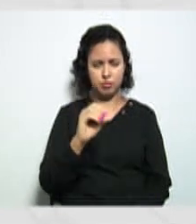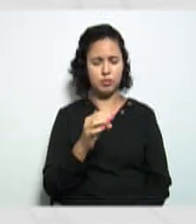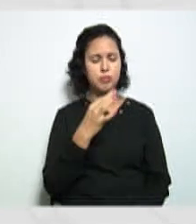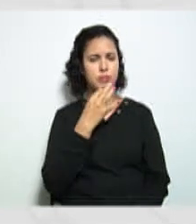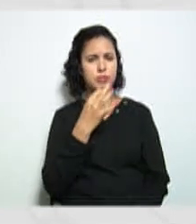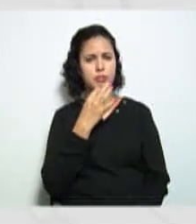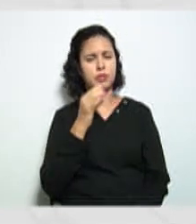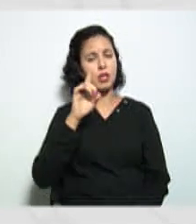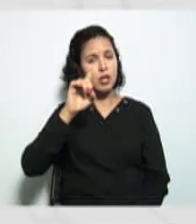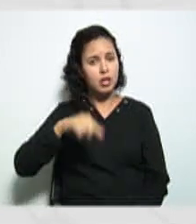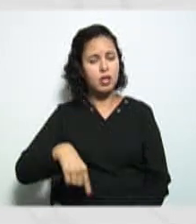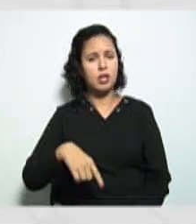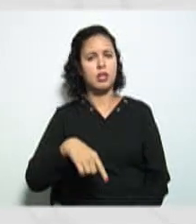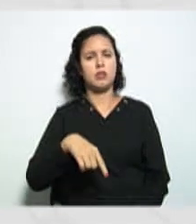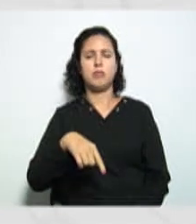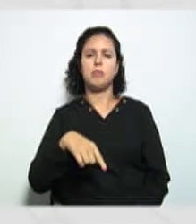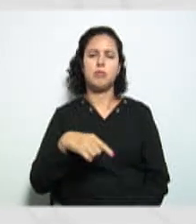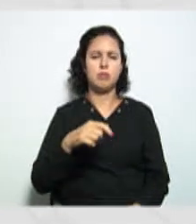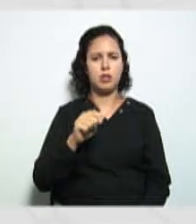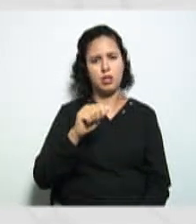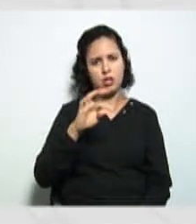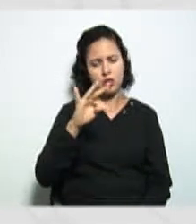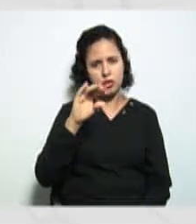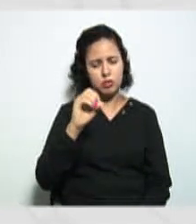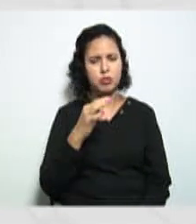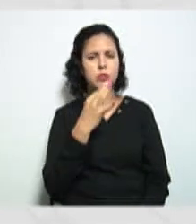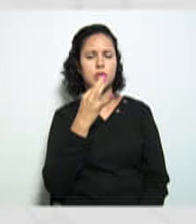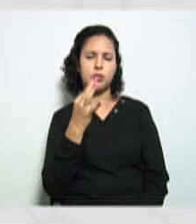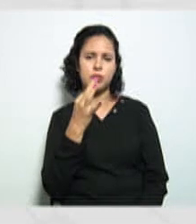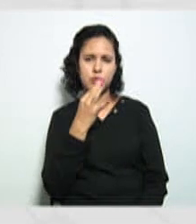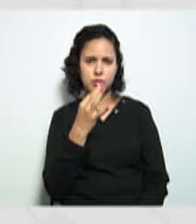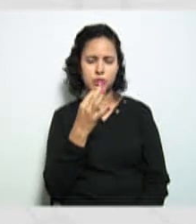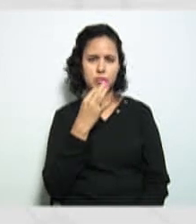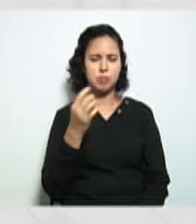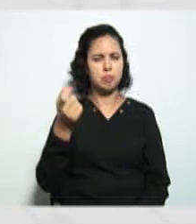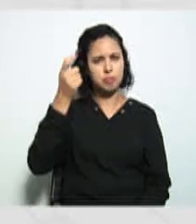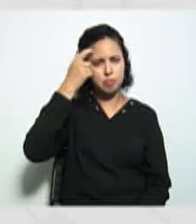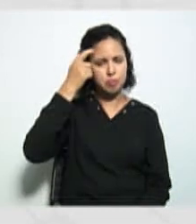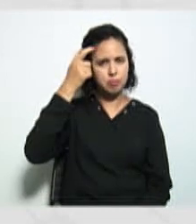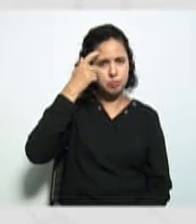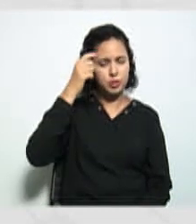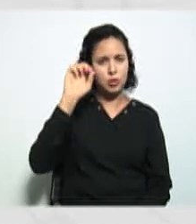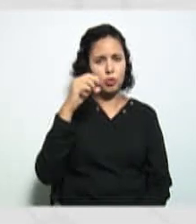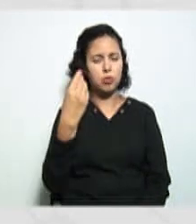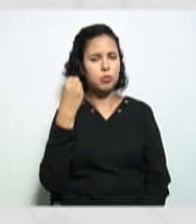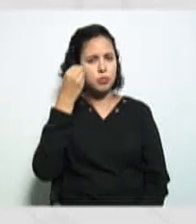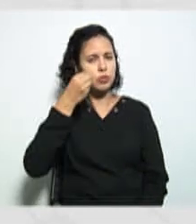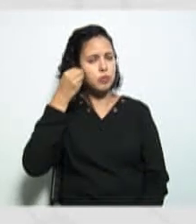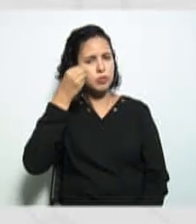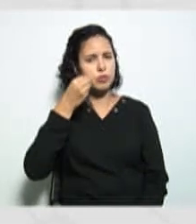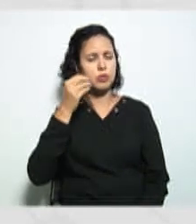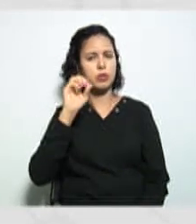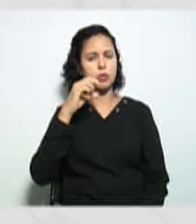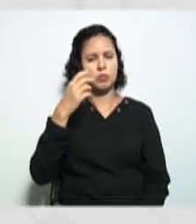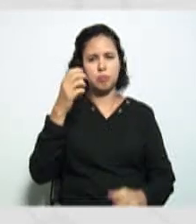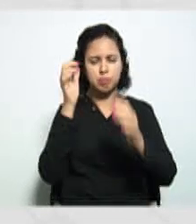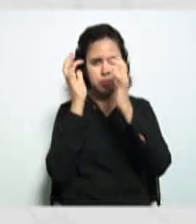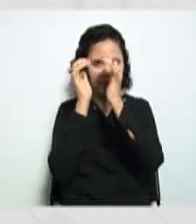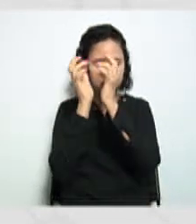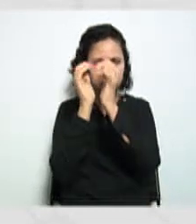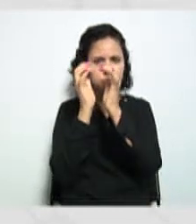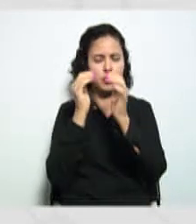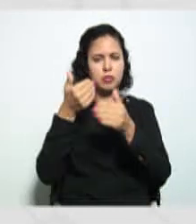ou efeito de conhecer. O ato de conhecer por meio da razão e ou da experiência, da cognição. É